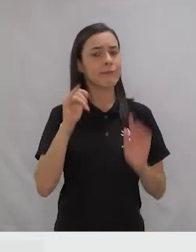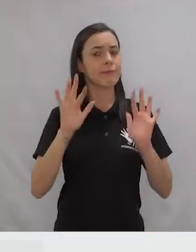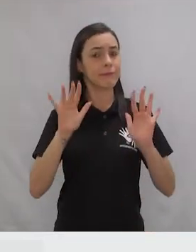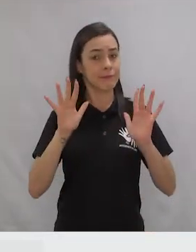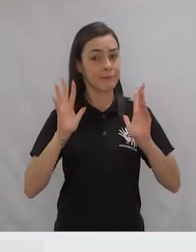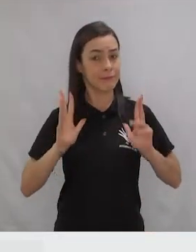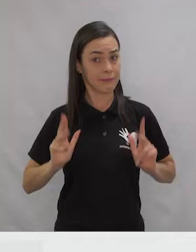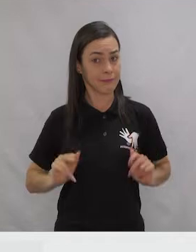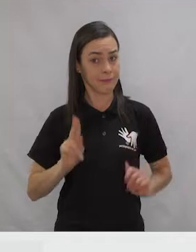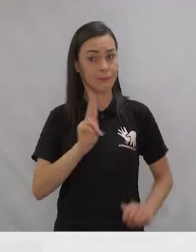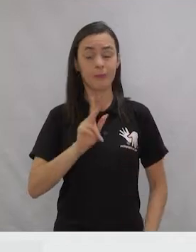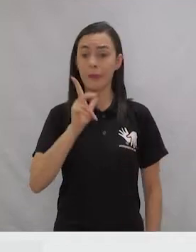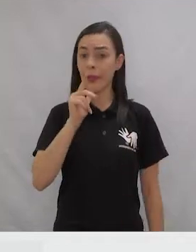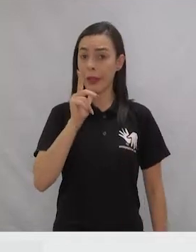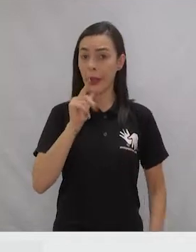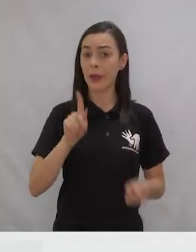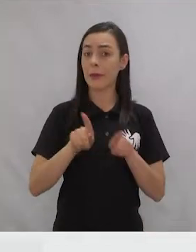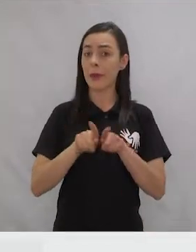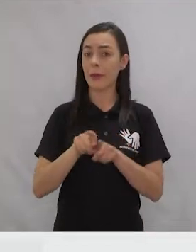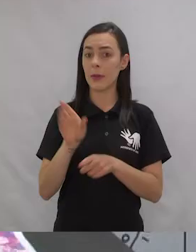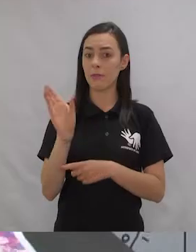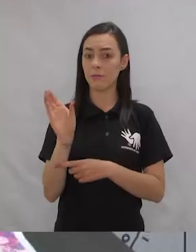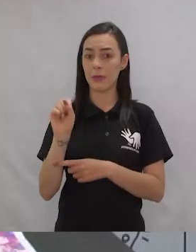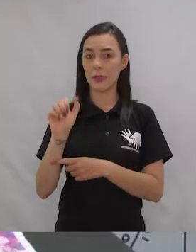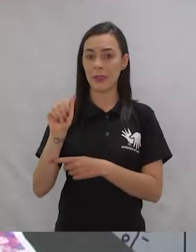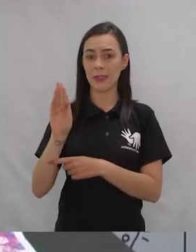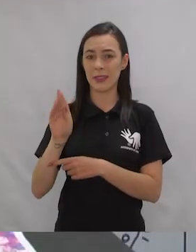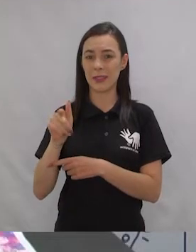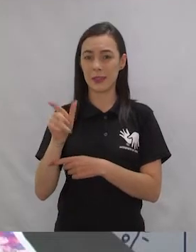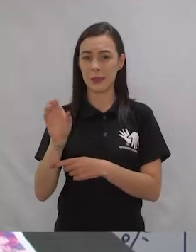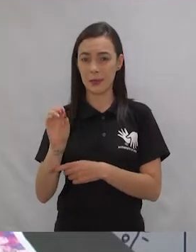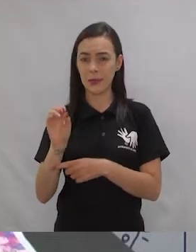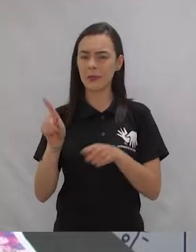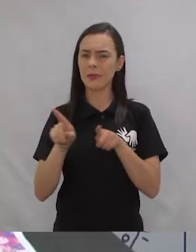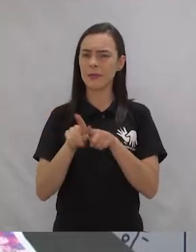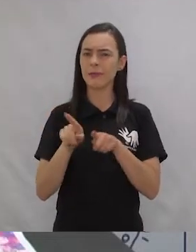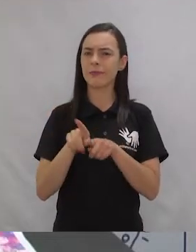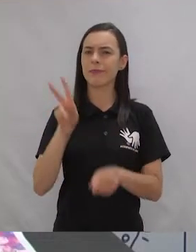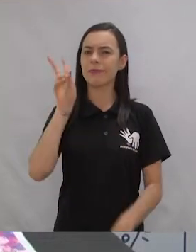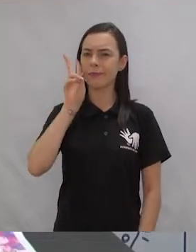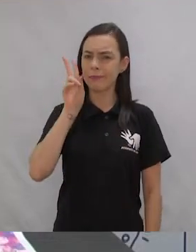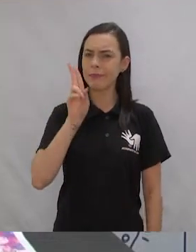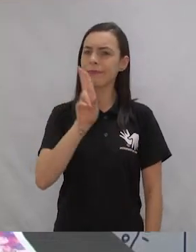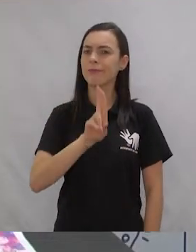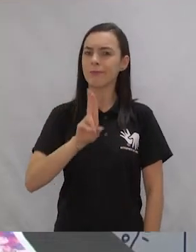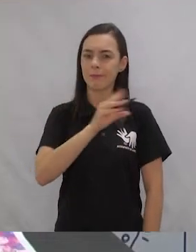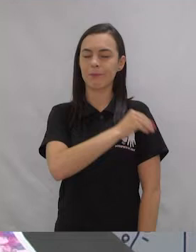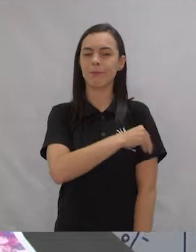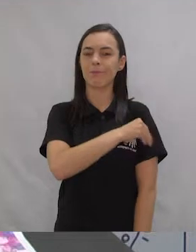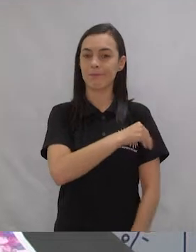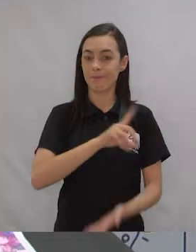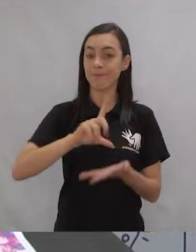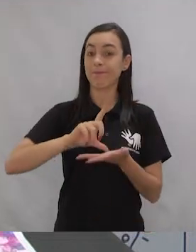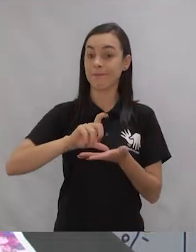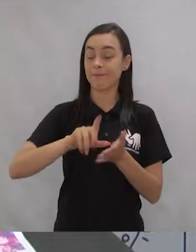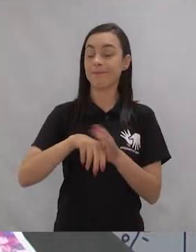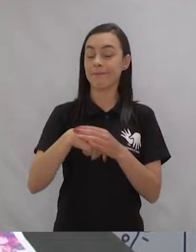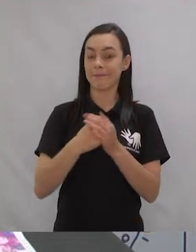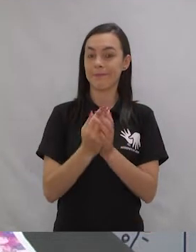das mãos com água e sabão e após essa lavagem, não esquecer de passar o álcool em gel.